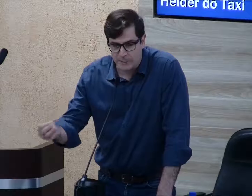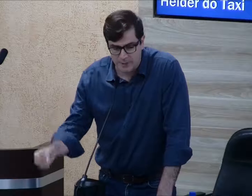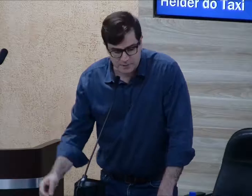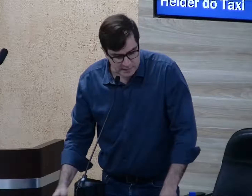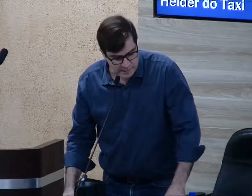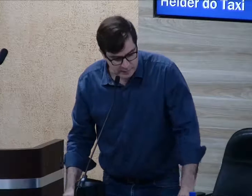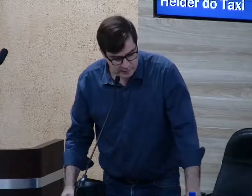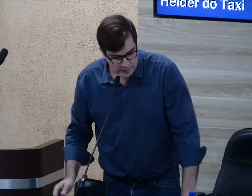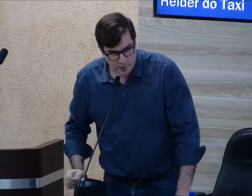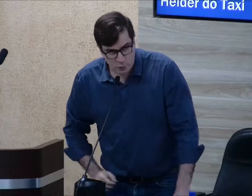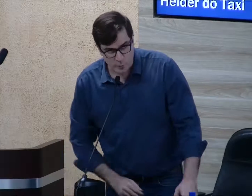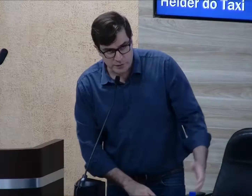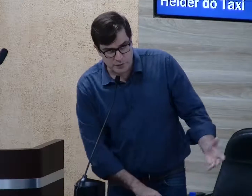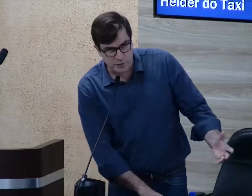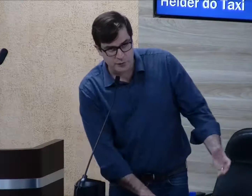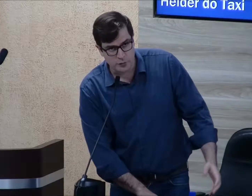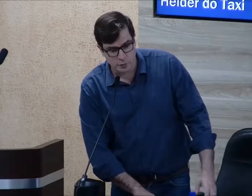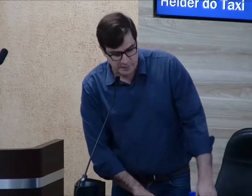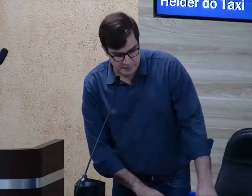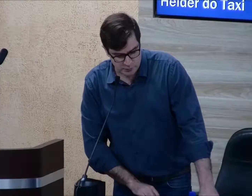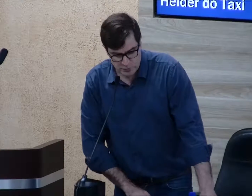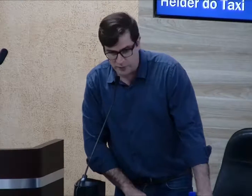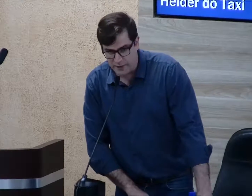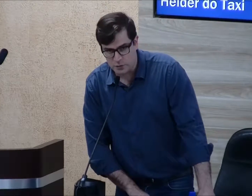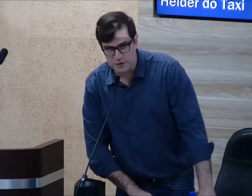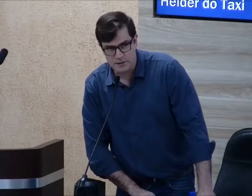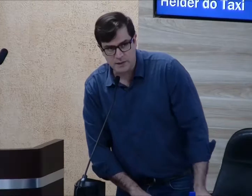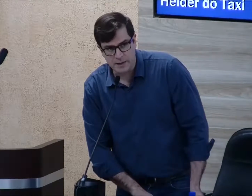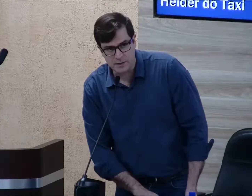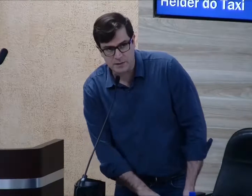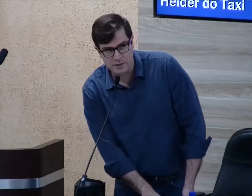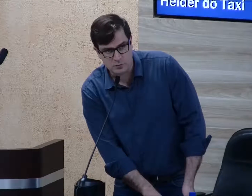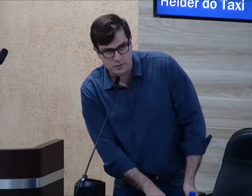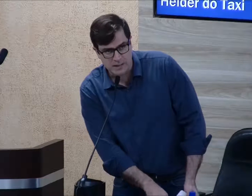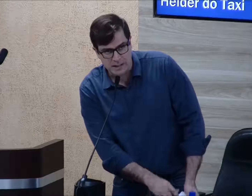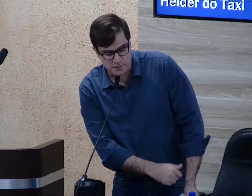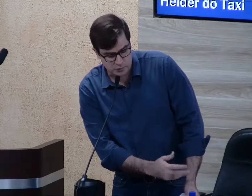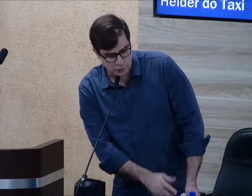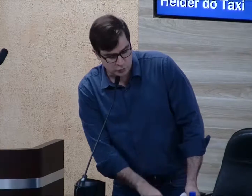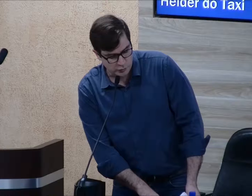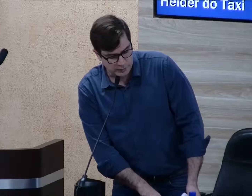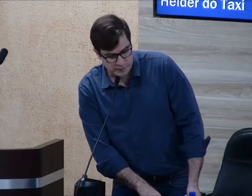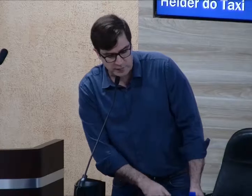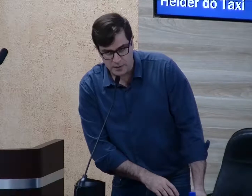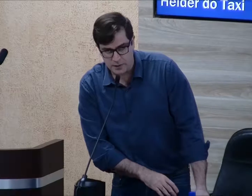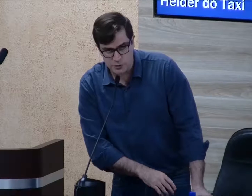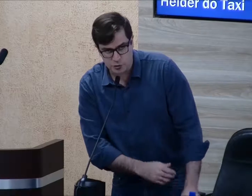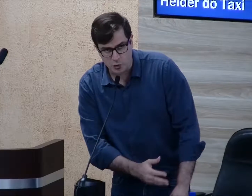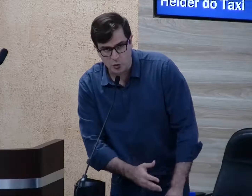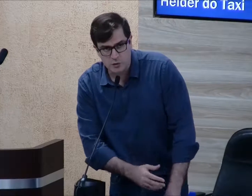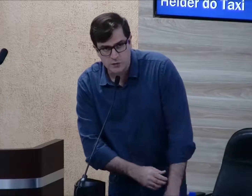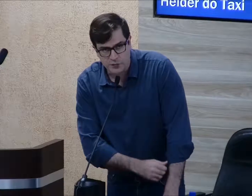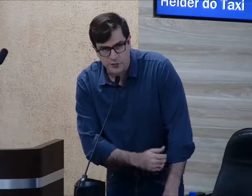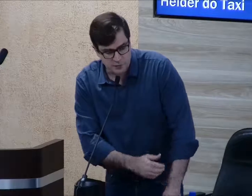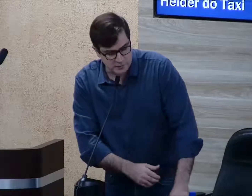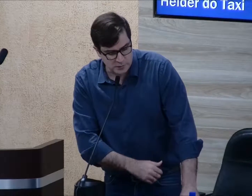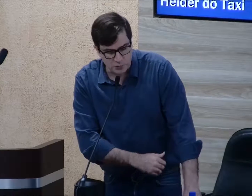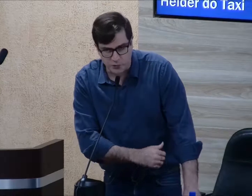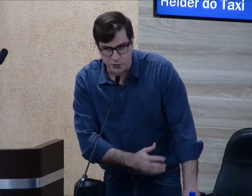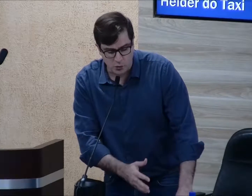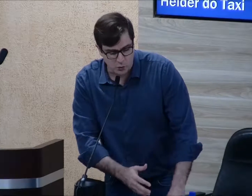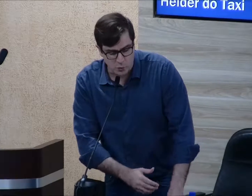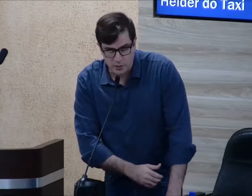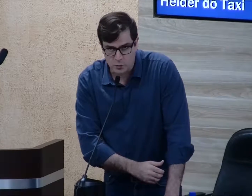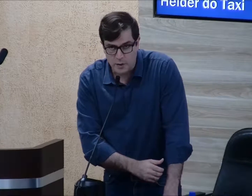gente capacitada, como a gente já viu no Brasil, diversos incidentes dentro de casas noturnas, de shows, de